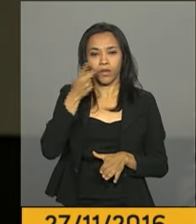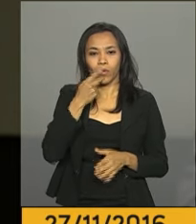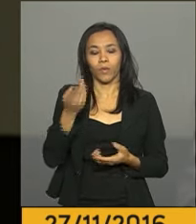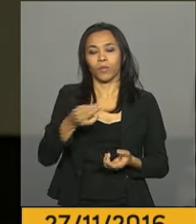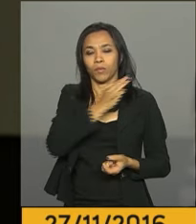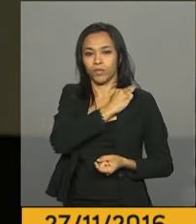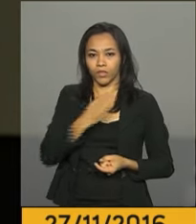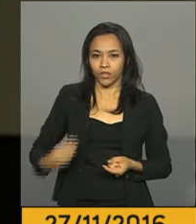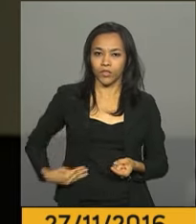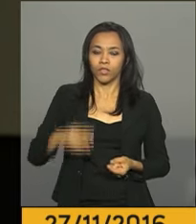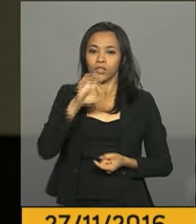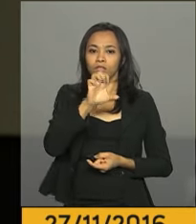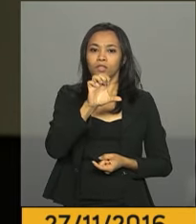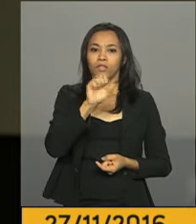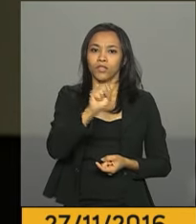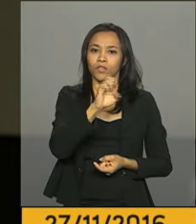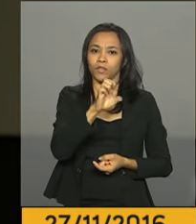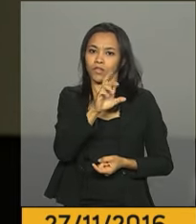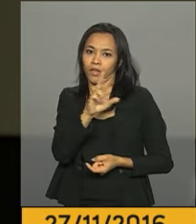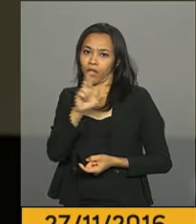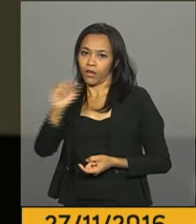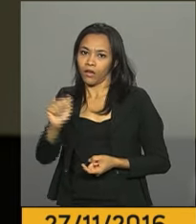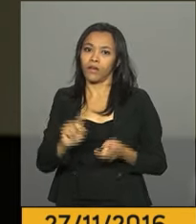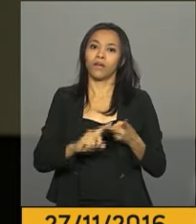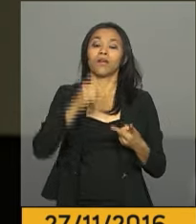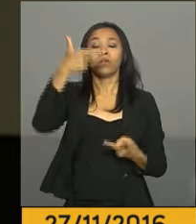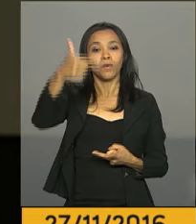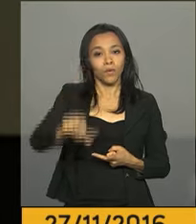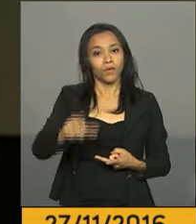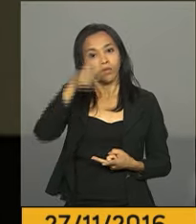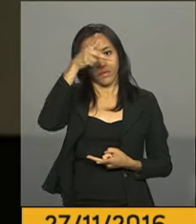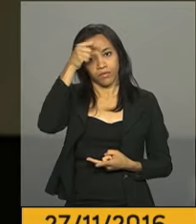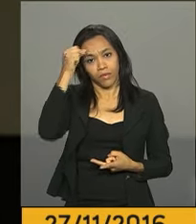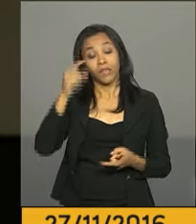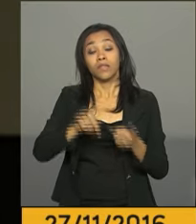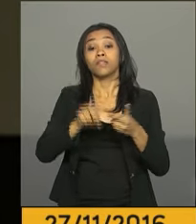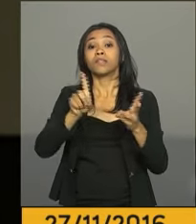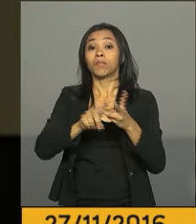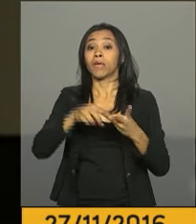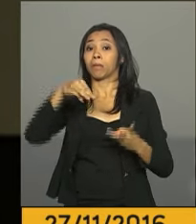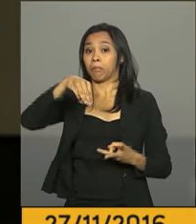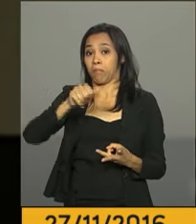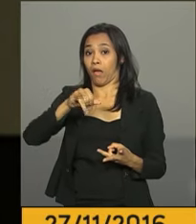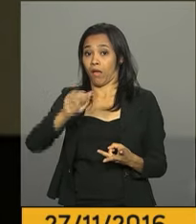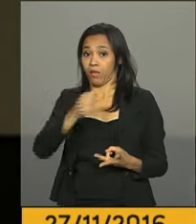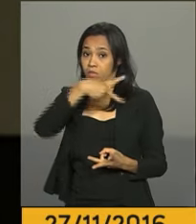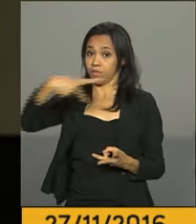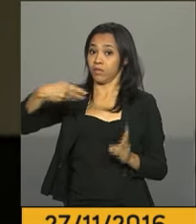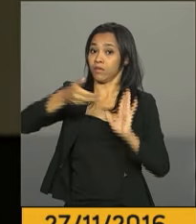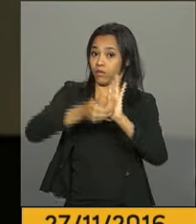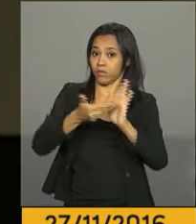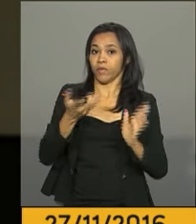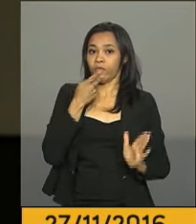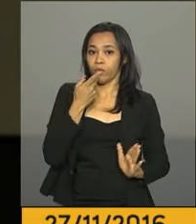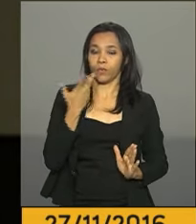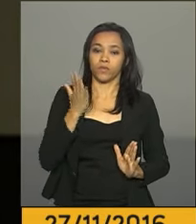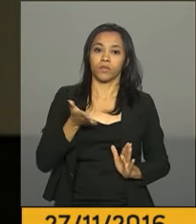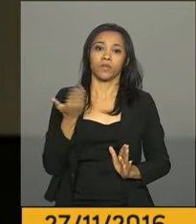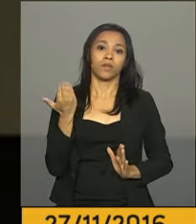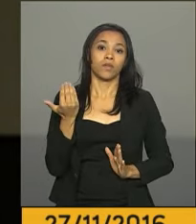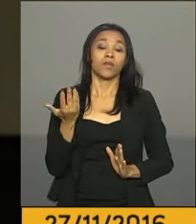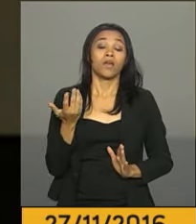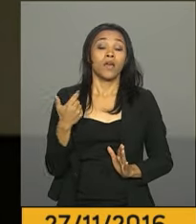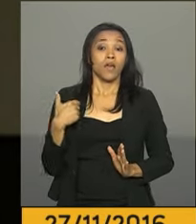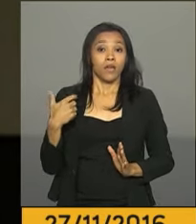ministro mencionou o governador Alckmin e o Rodrigo Maia. E, para dizer a verdade,